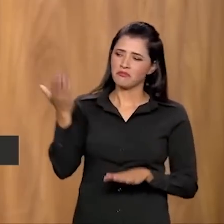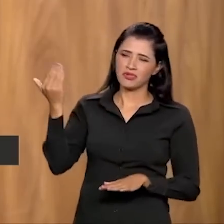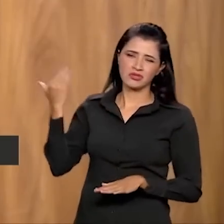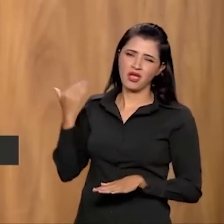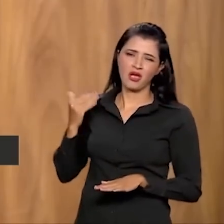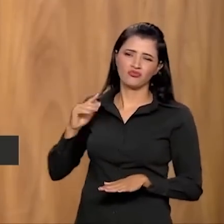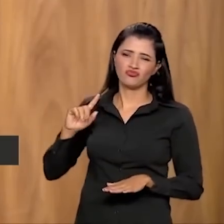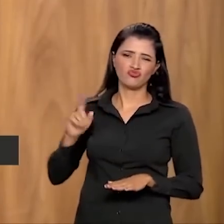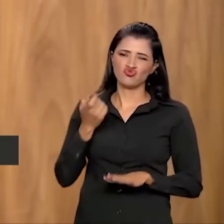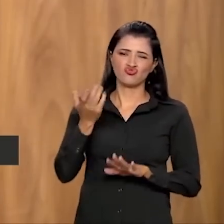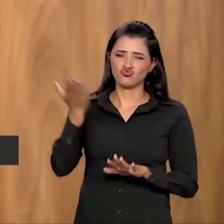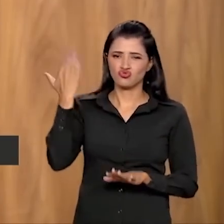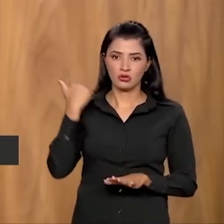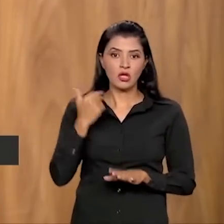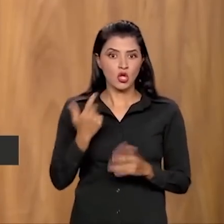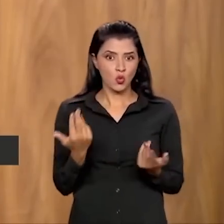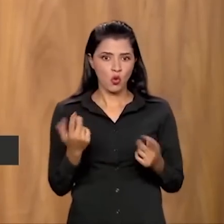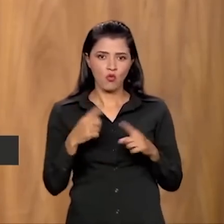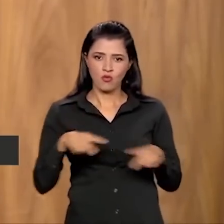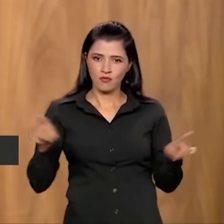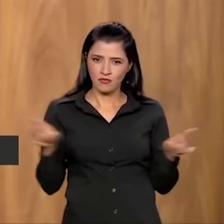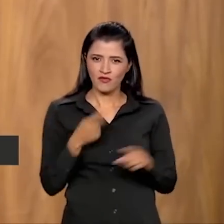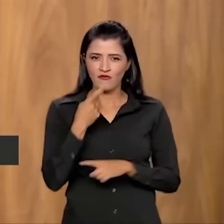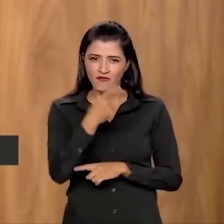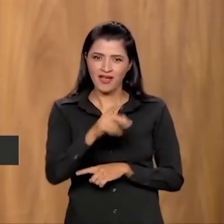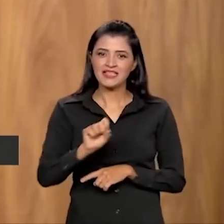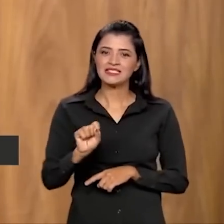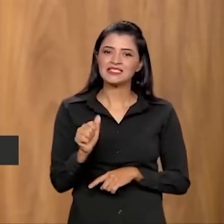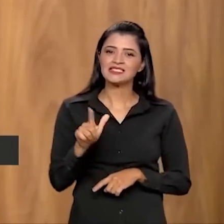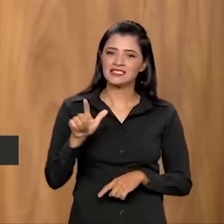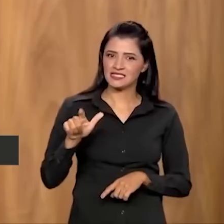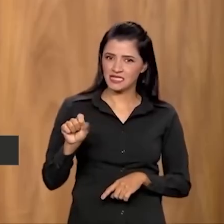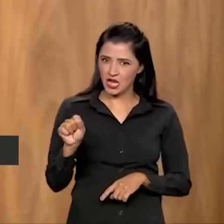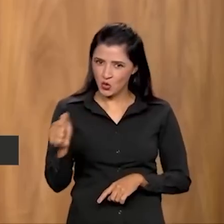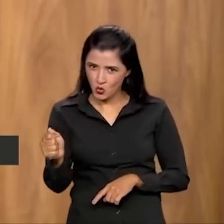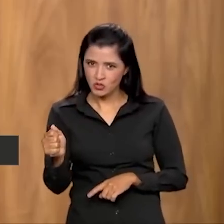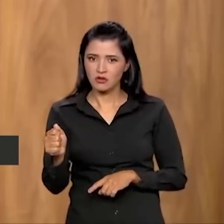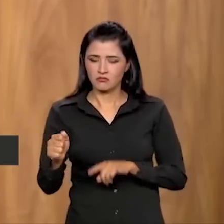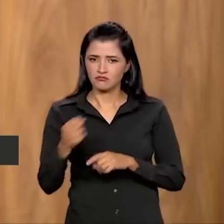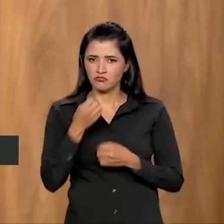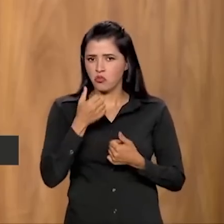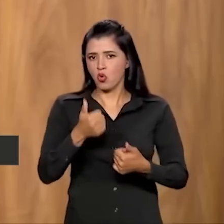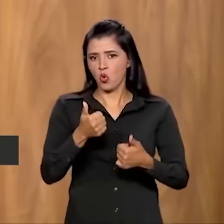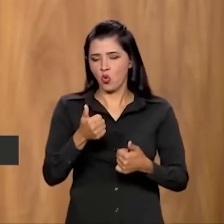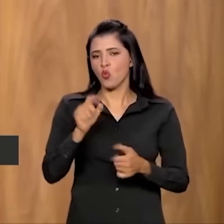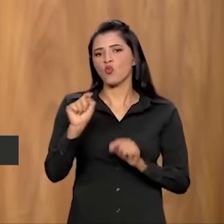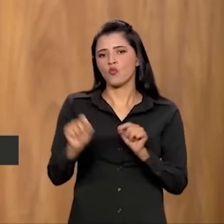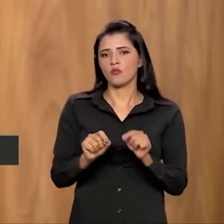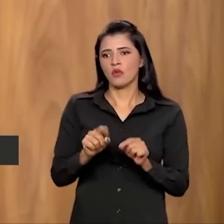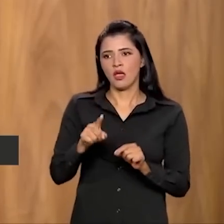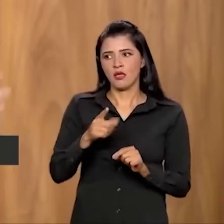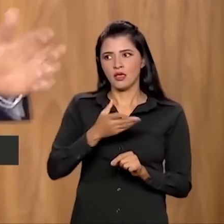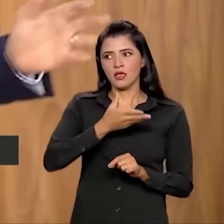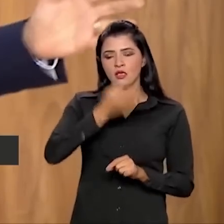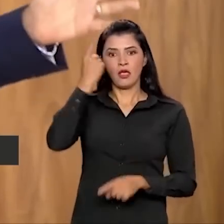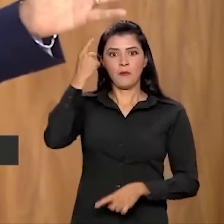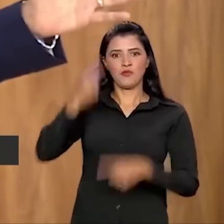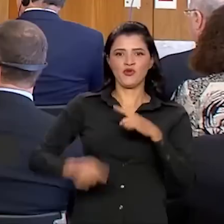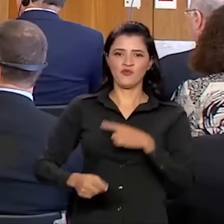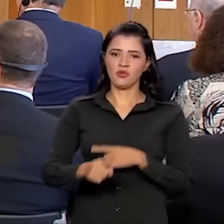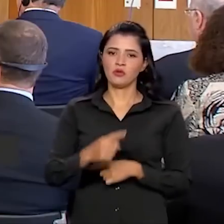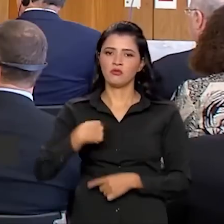diz uma canção de salsa muito boa, é que é proibido esquecer, ou